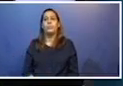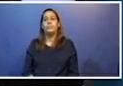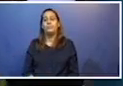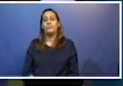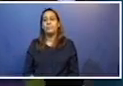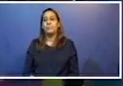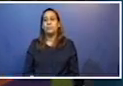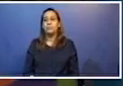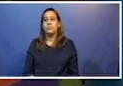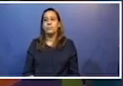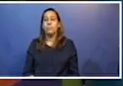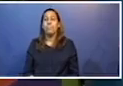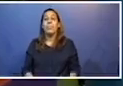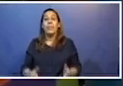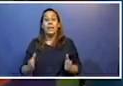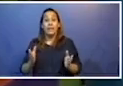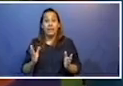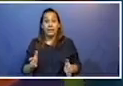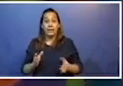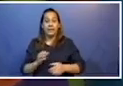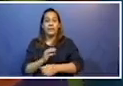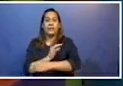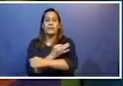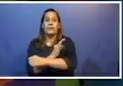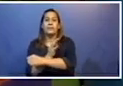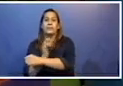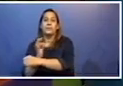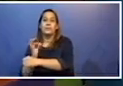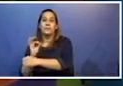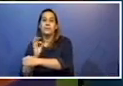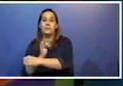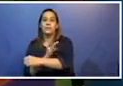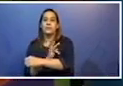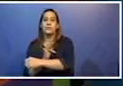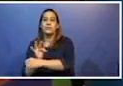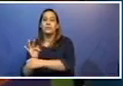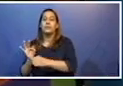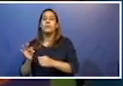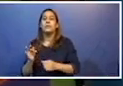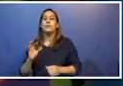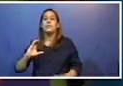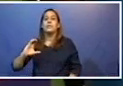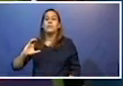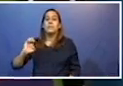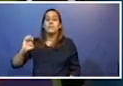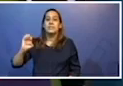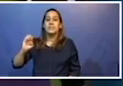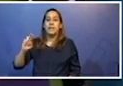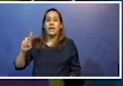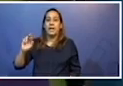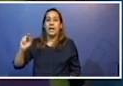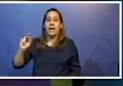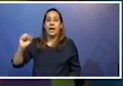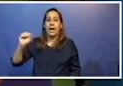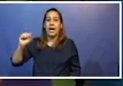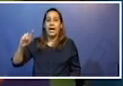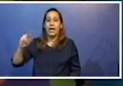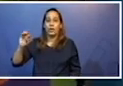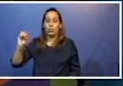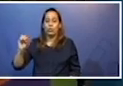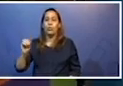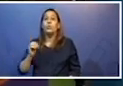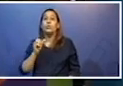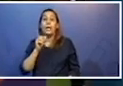que é a caatinga. E aqui no cerrado, olha só. O cerrado, a gente vê aqui uma parte mostrando